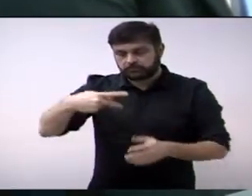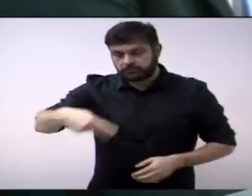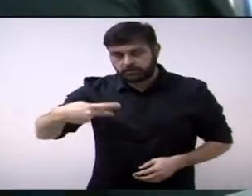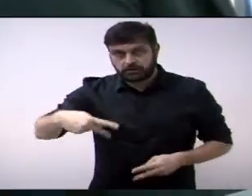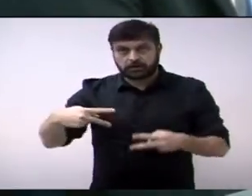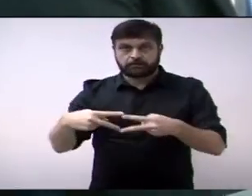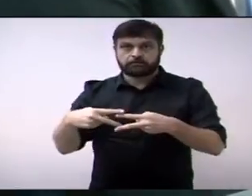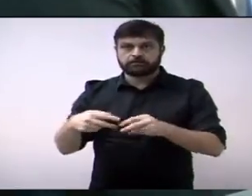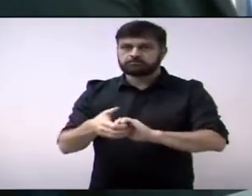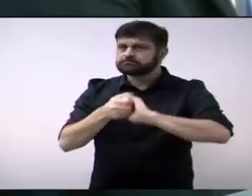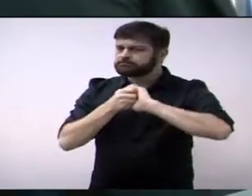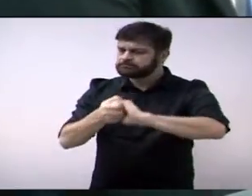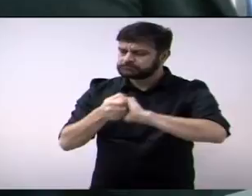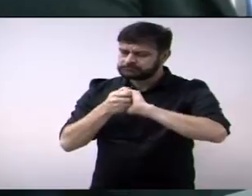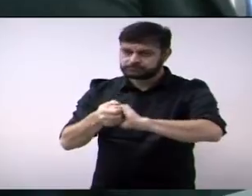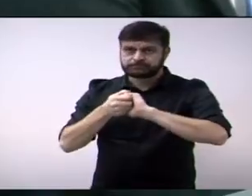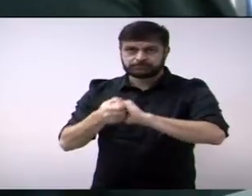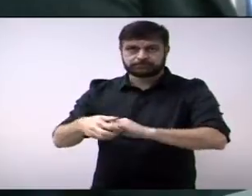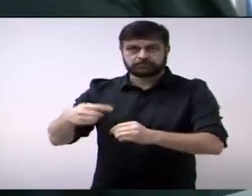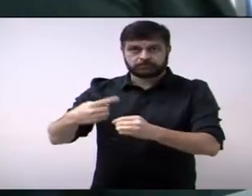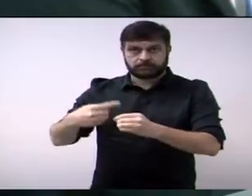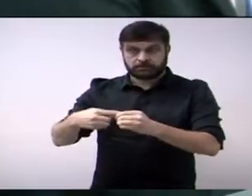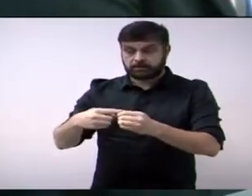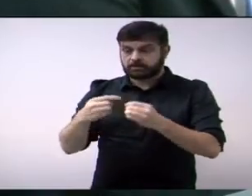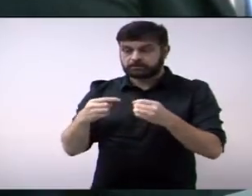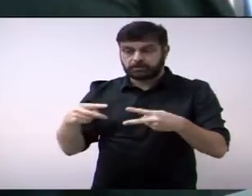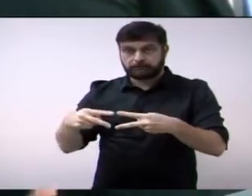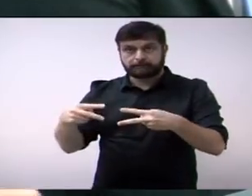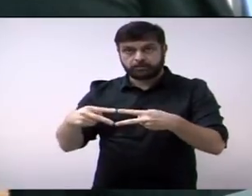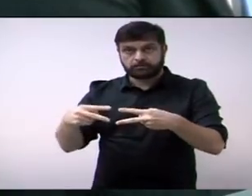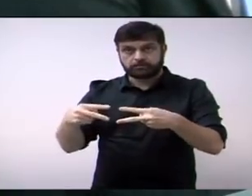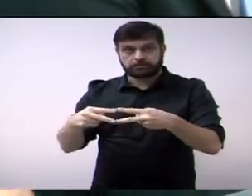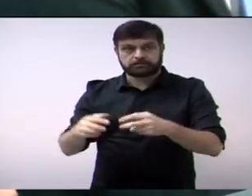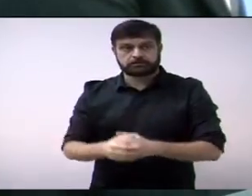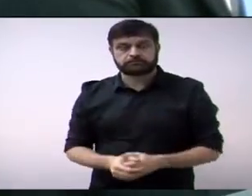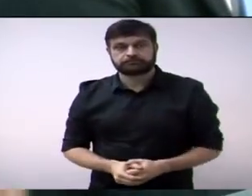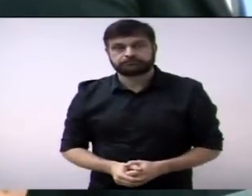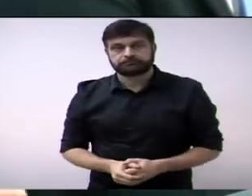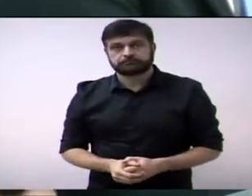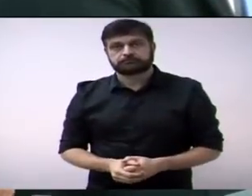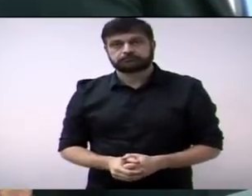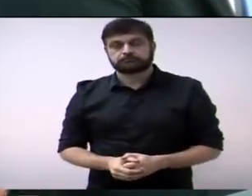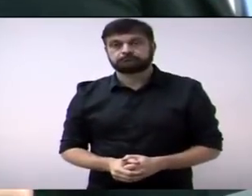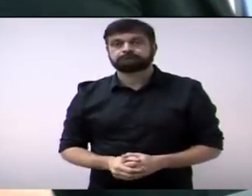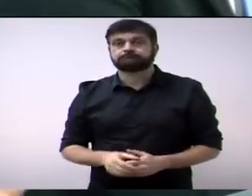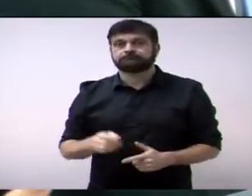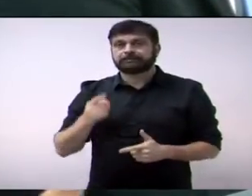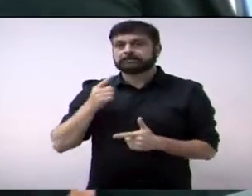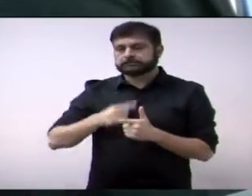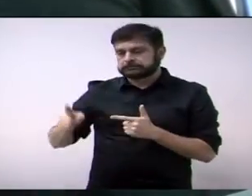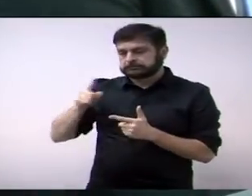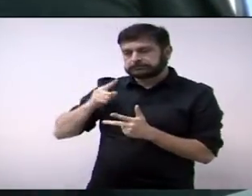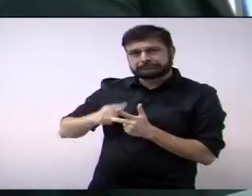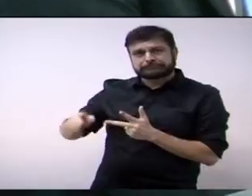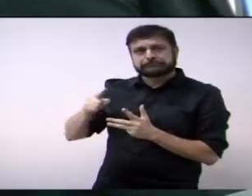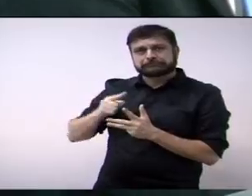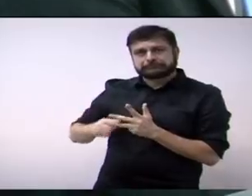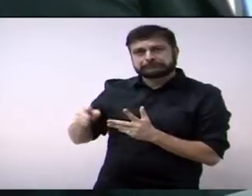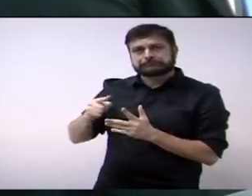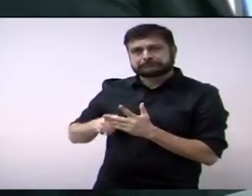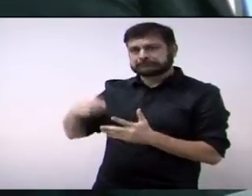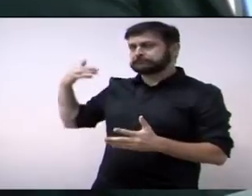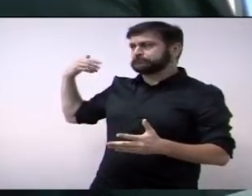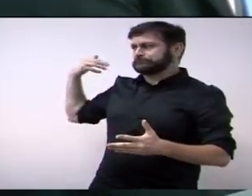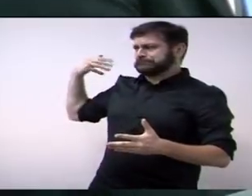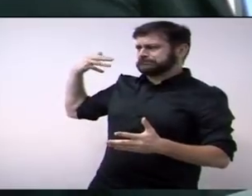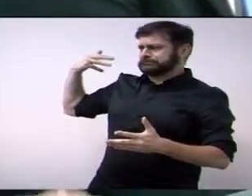nada, parabéns, Paulínia, porque em que pese tantos percalços que tivemos durante o